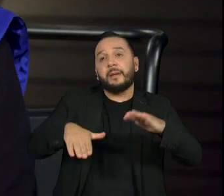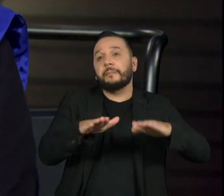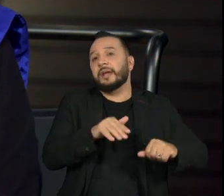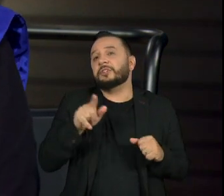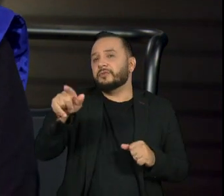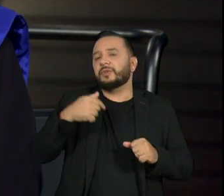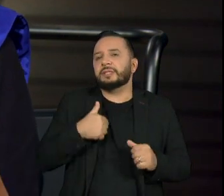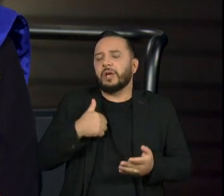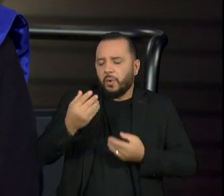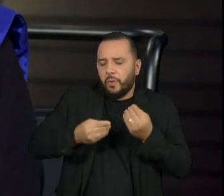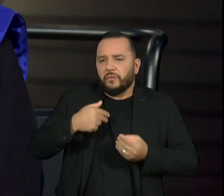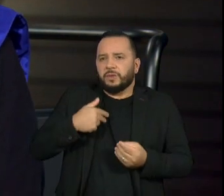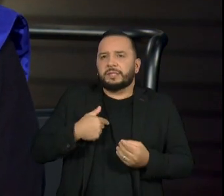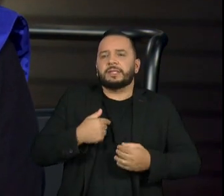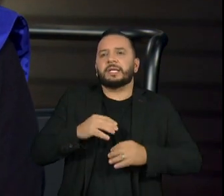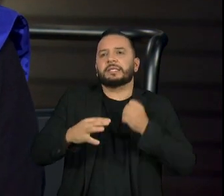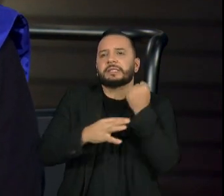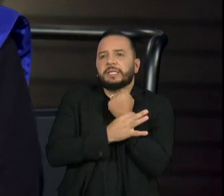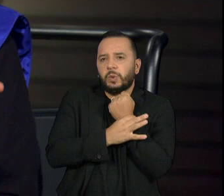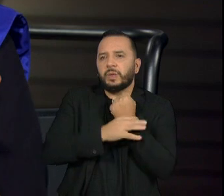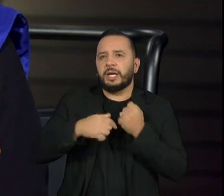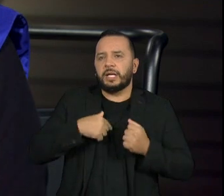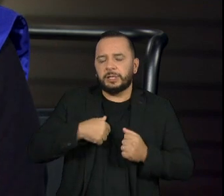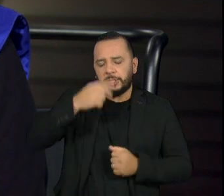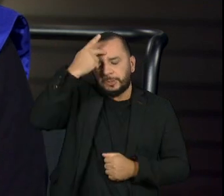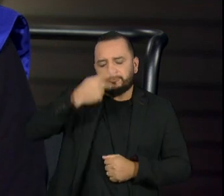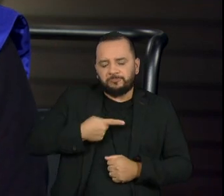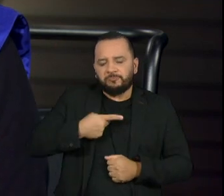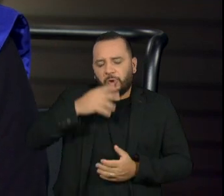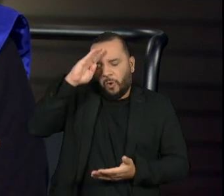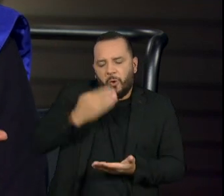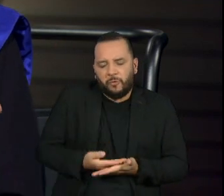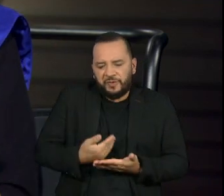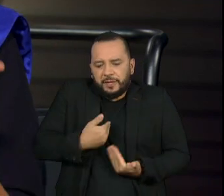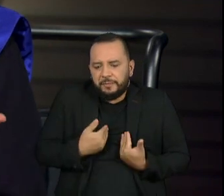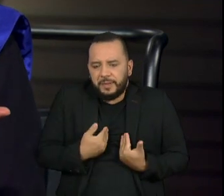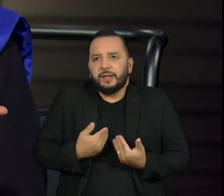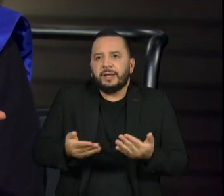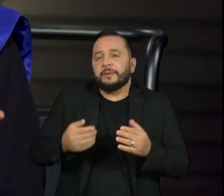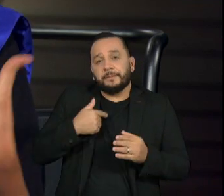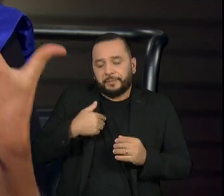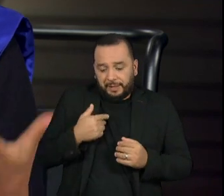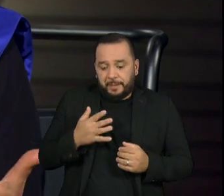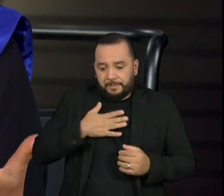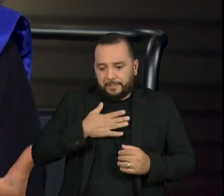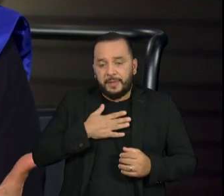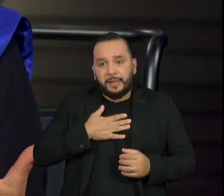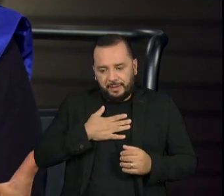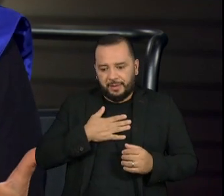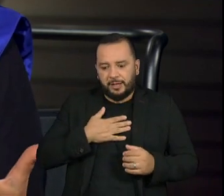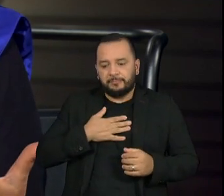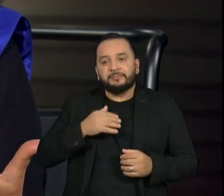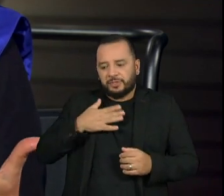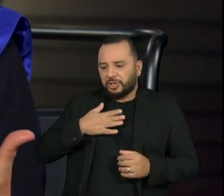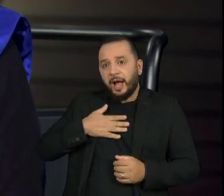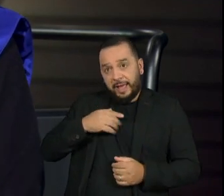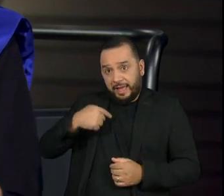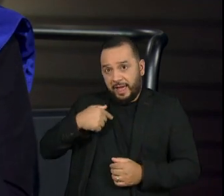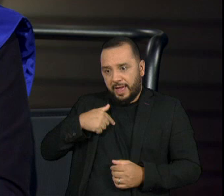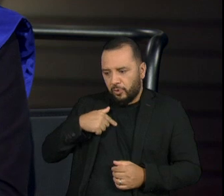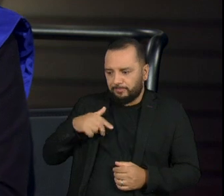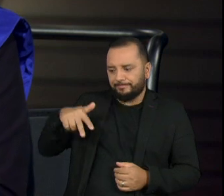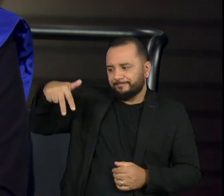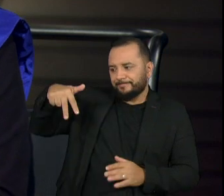sua autoconfiança, da sua segurança com a sua imagem. E a imagem da gente é uma construção, na verdade, né? Que